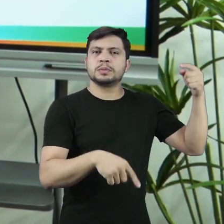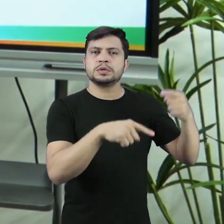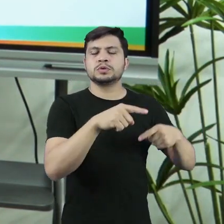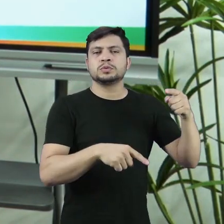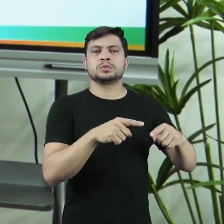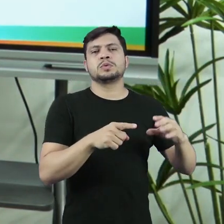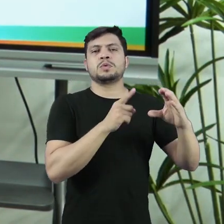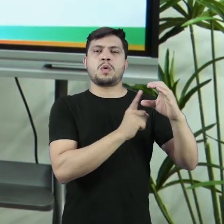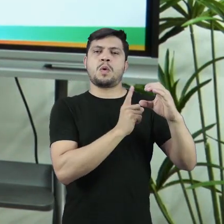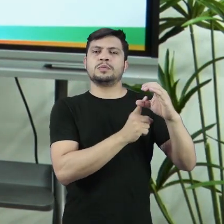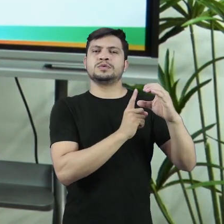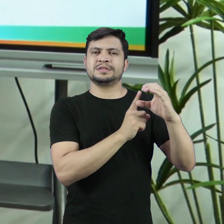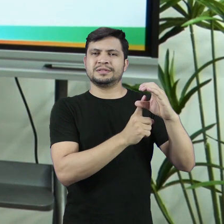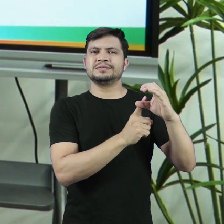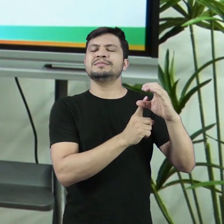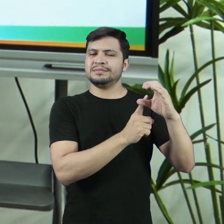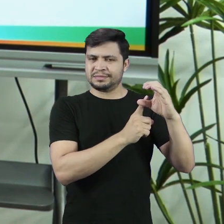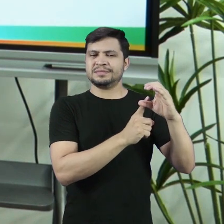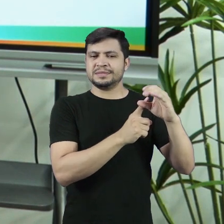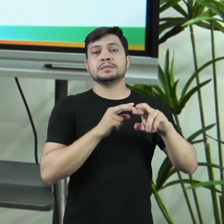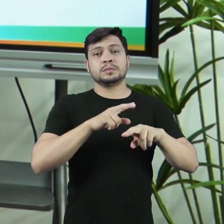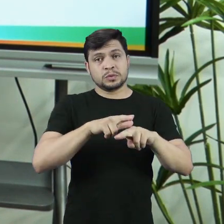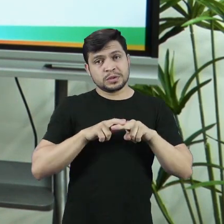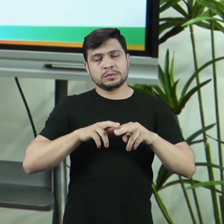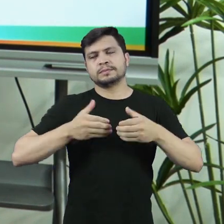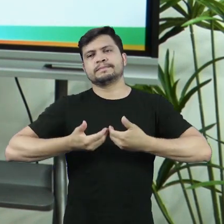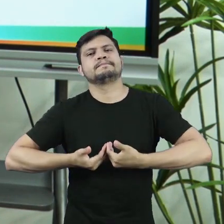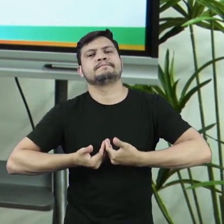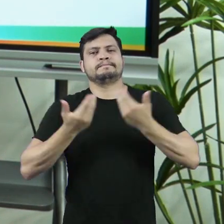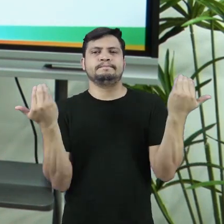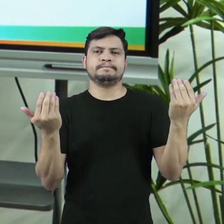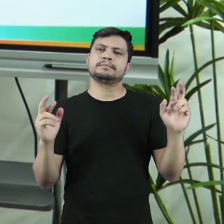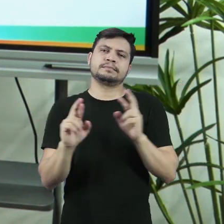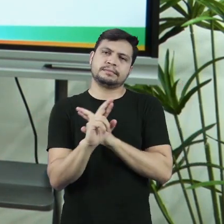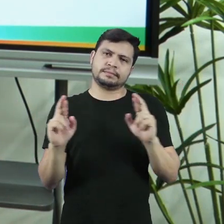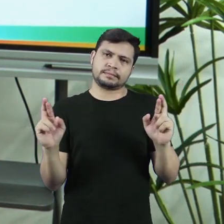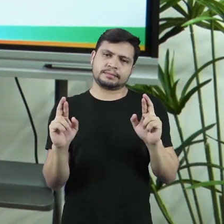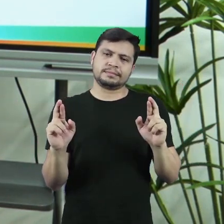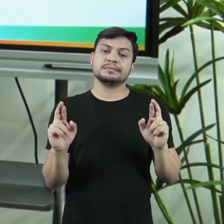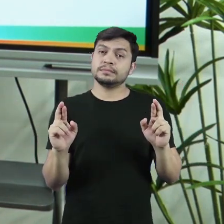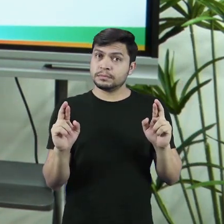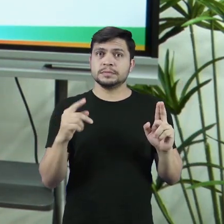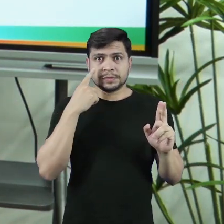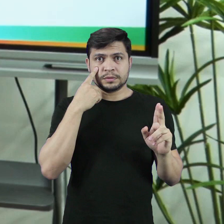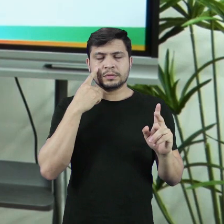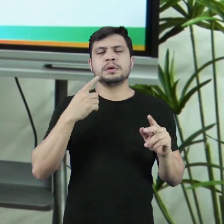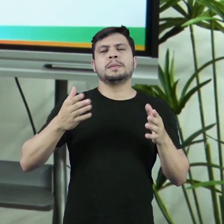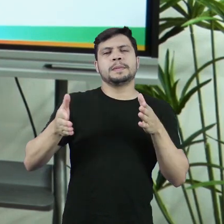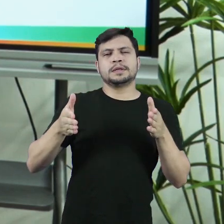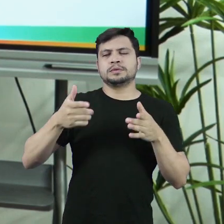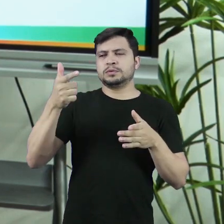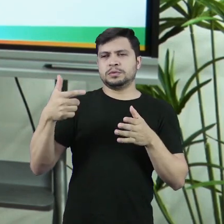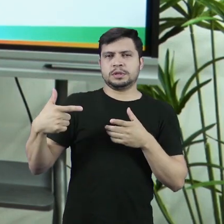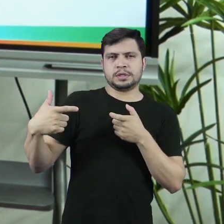Estados Unidos e União Soviética. Lembrar ainda de Segunda Guerra Mundial. Os dois lutaram lado a lado, eram aliados na Segunda